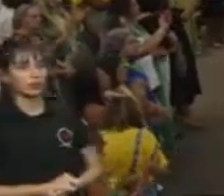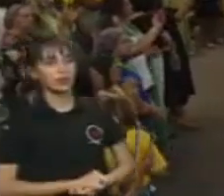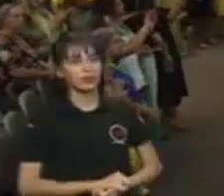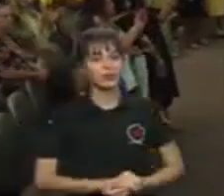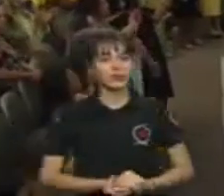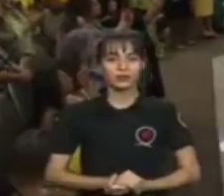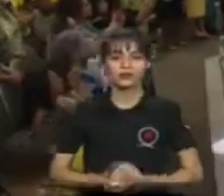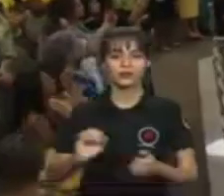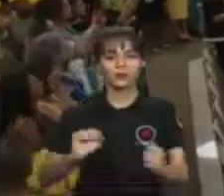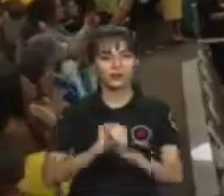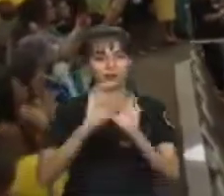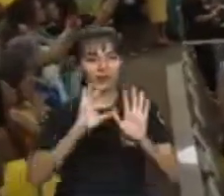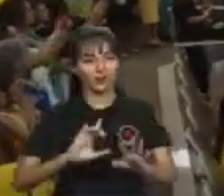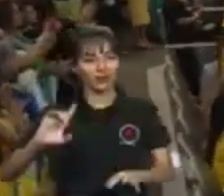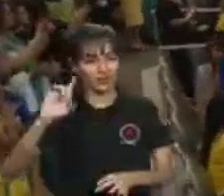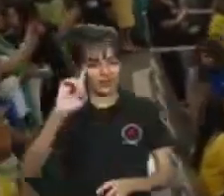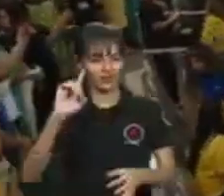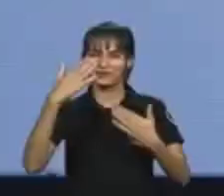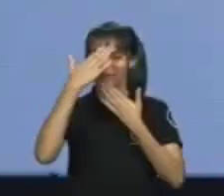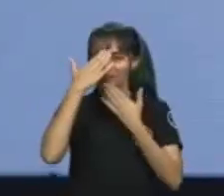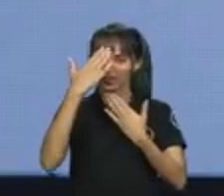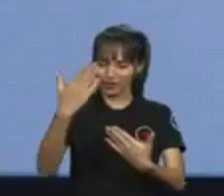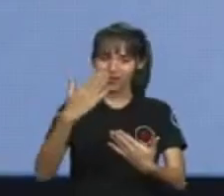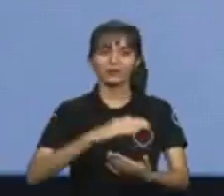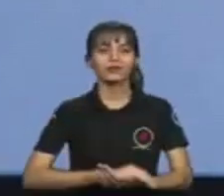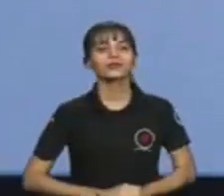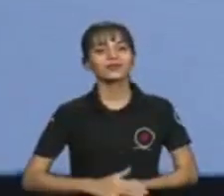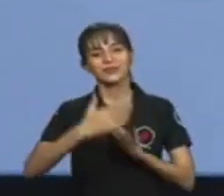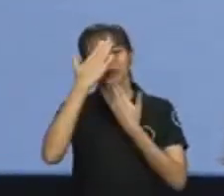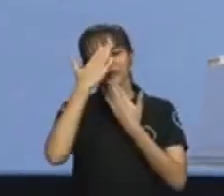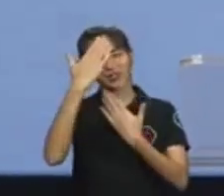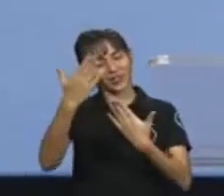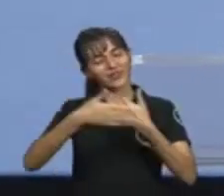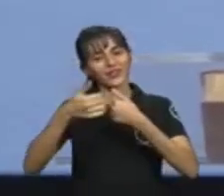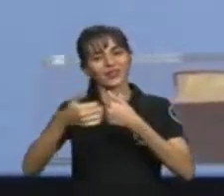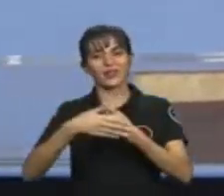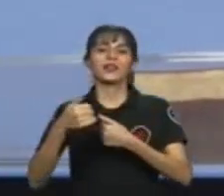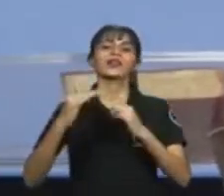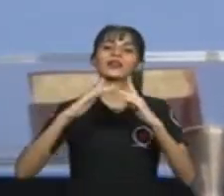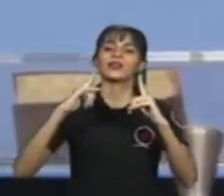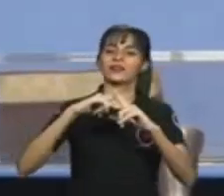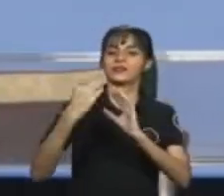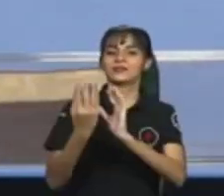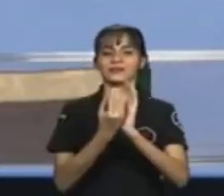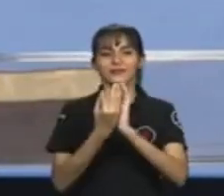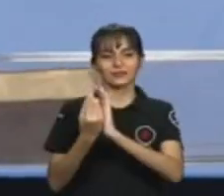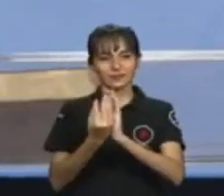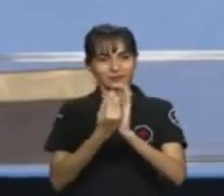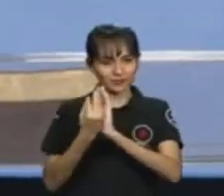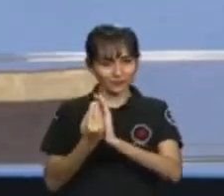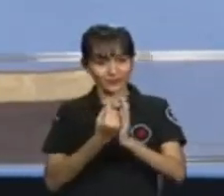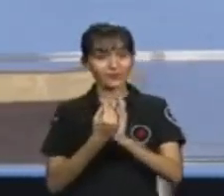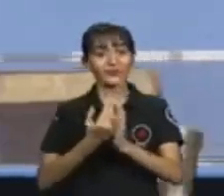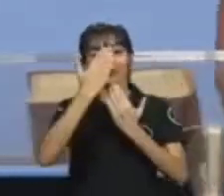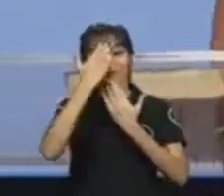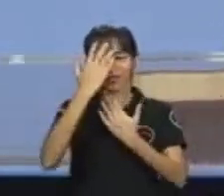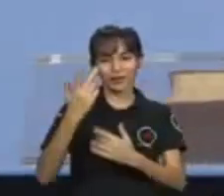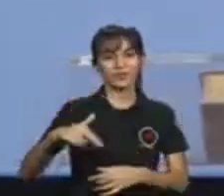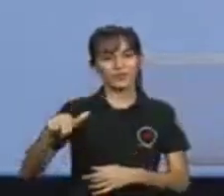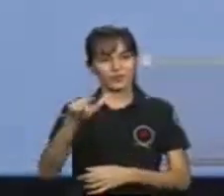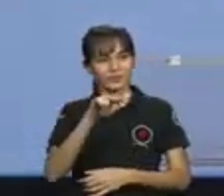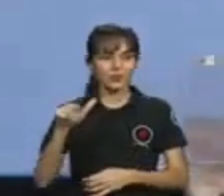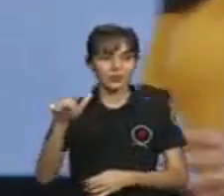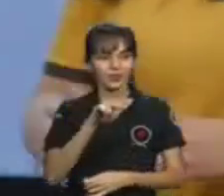Oh, glória a Deus. Obrigada, obrigada, querida igreja de VEC. Obrigada aos meus irmãos, a paz